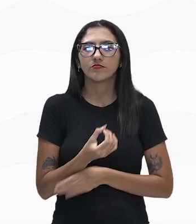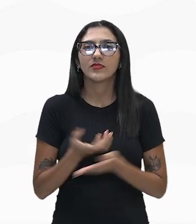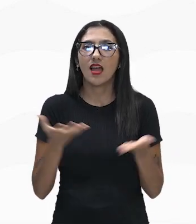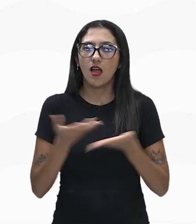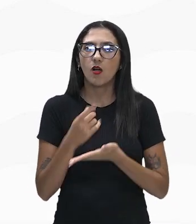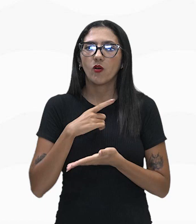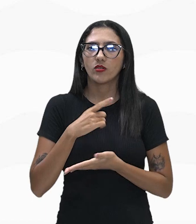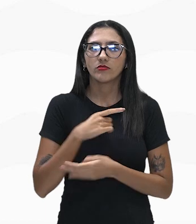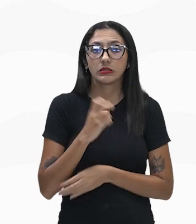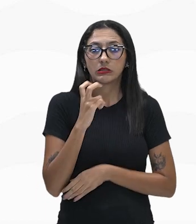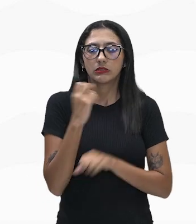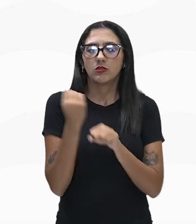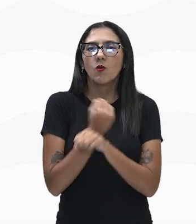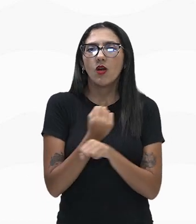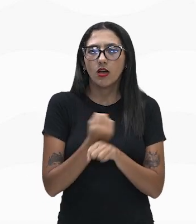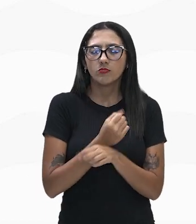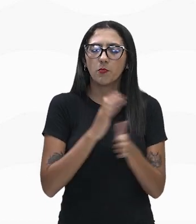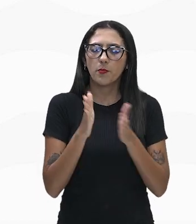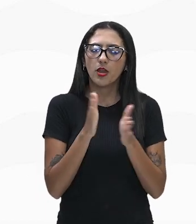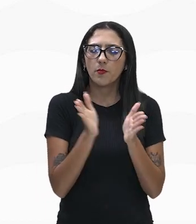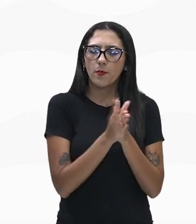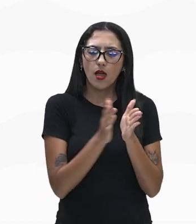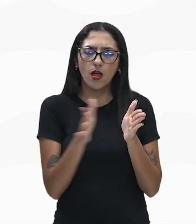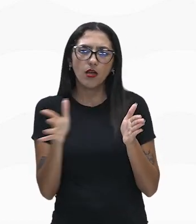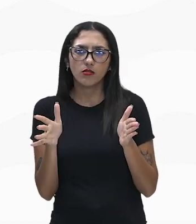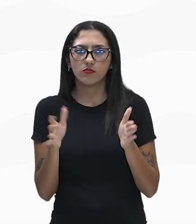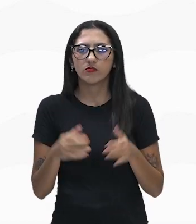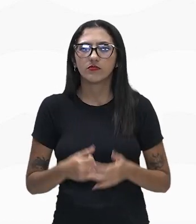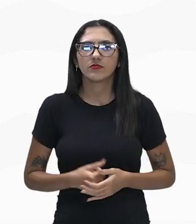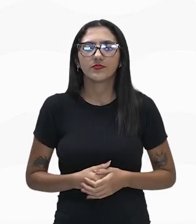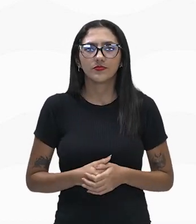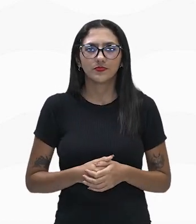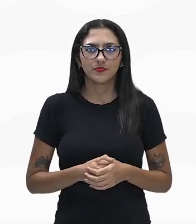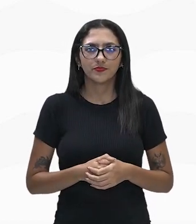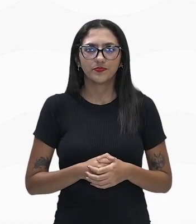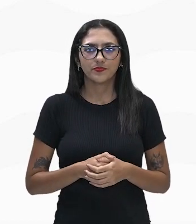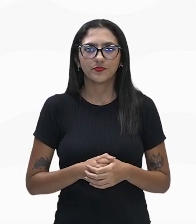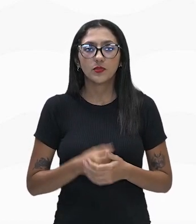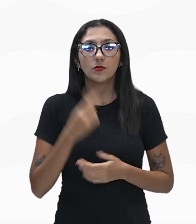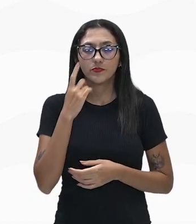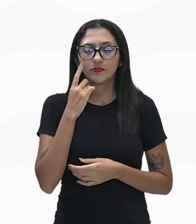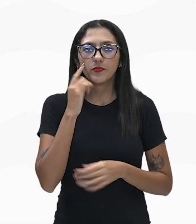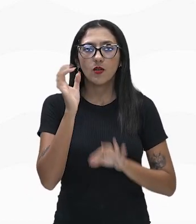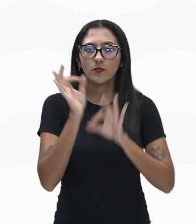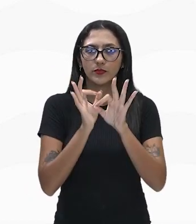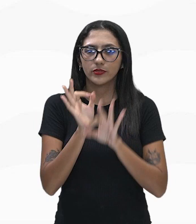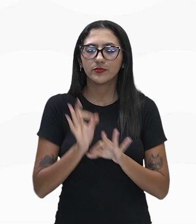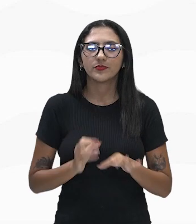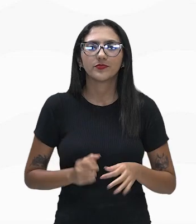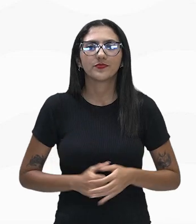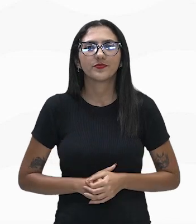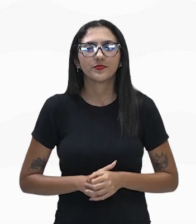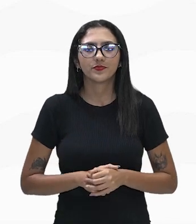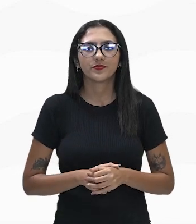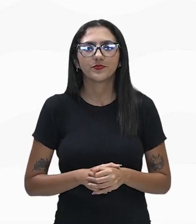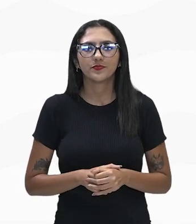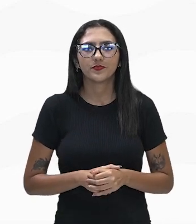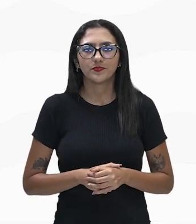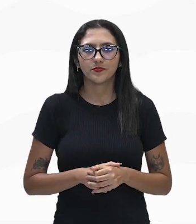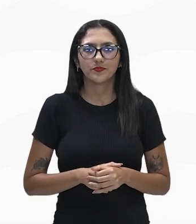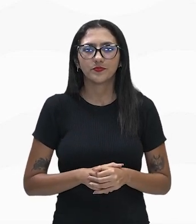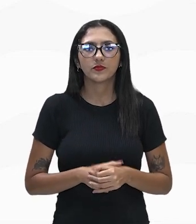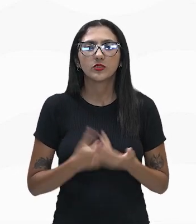são 5 anos. Ok? Vamos lá, o resultado do nosso financiamento. O valor da